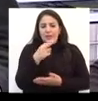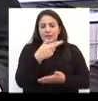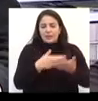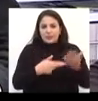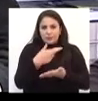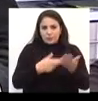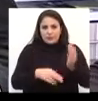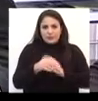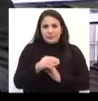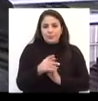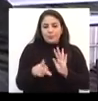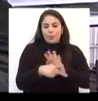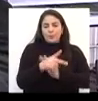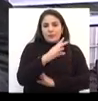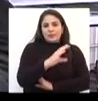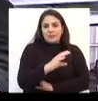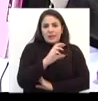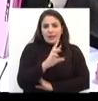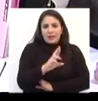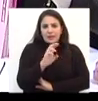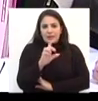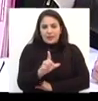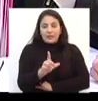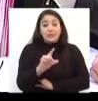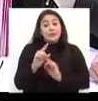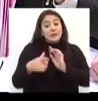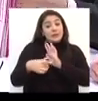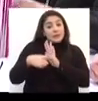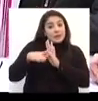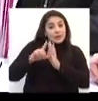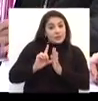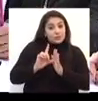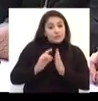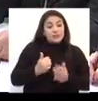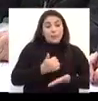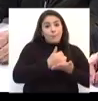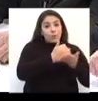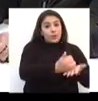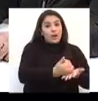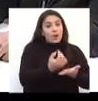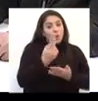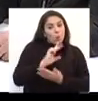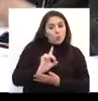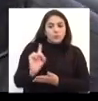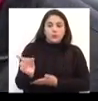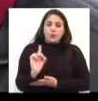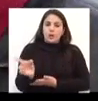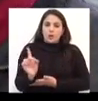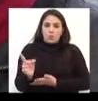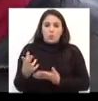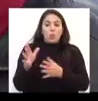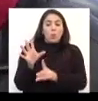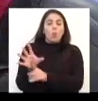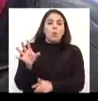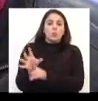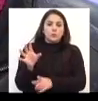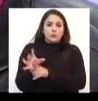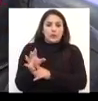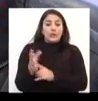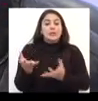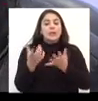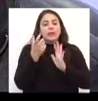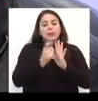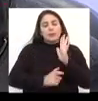relator do projeto pela CLR. Mas antes de emitir parecer favorável ou contra, o parlamentar quer